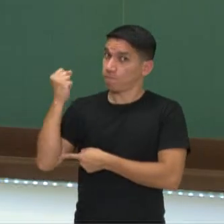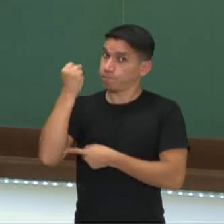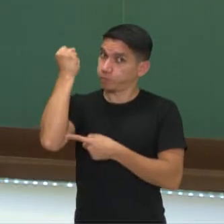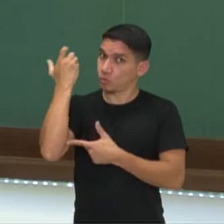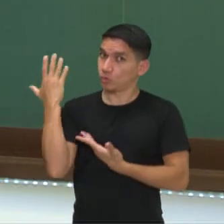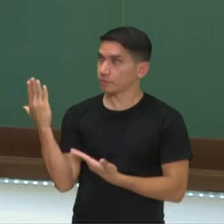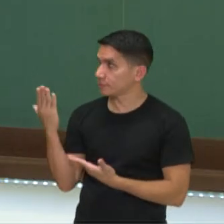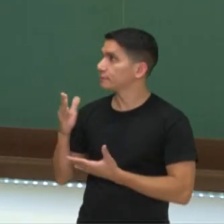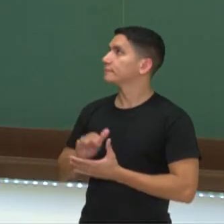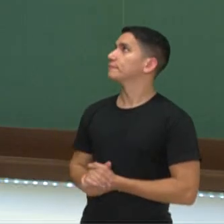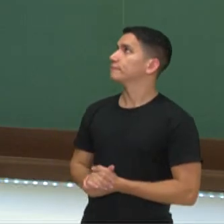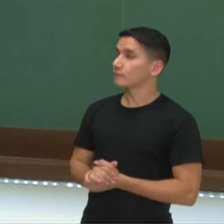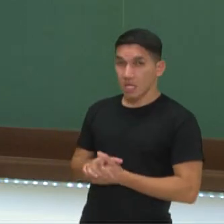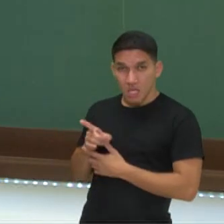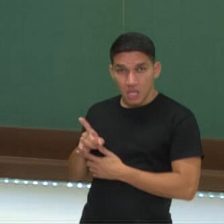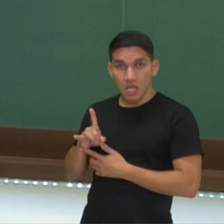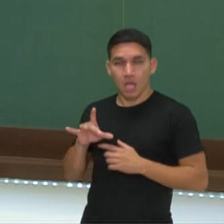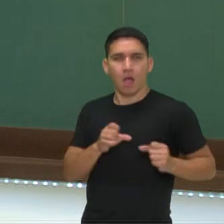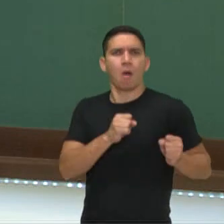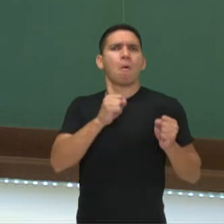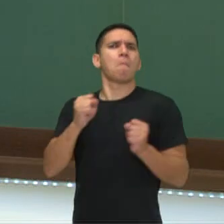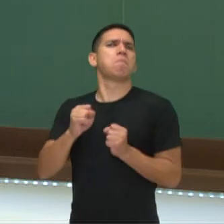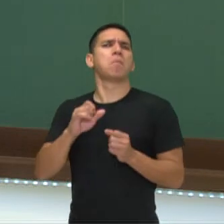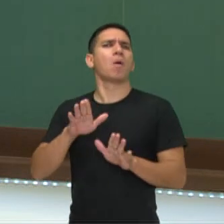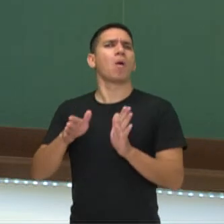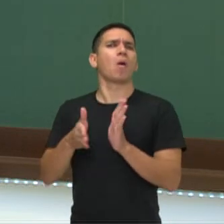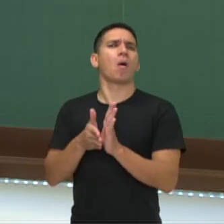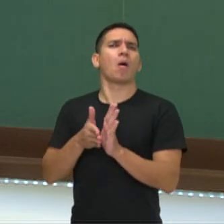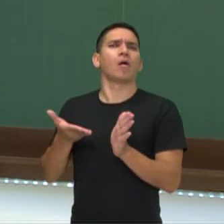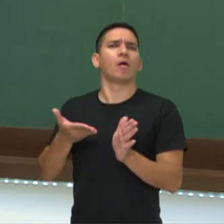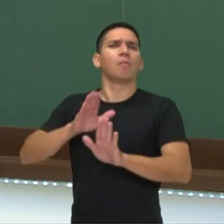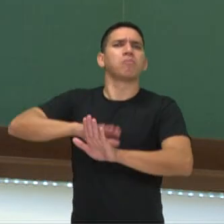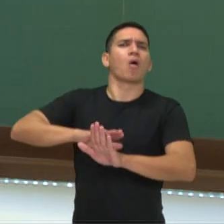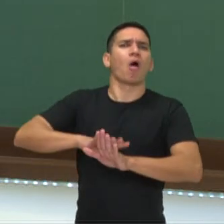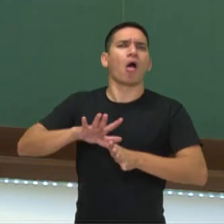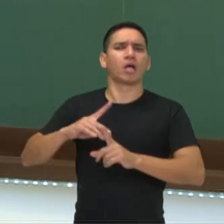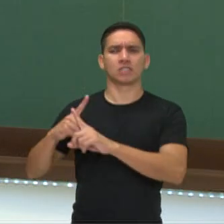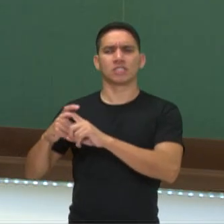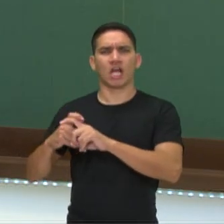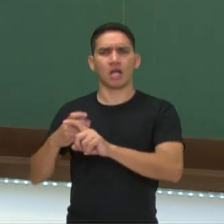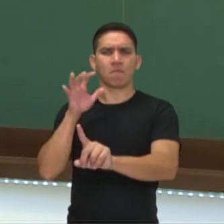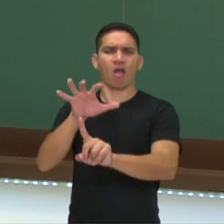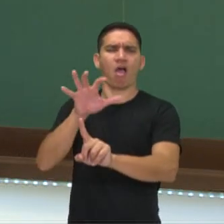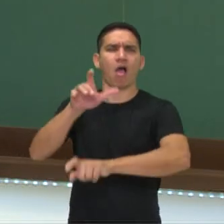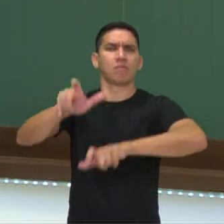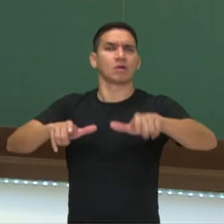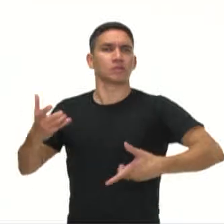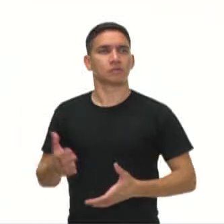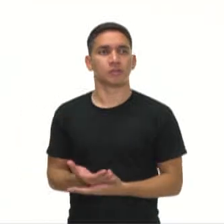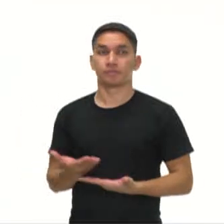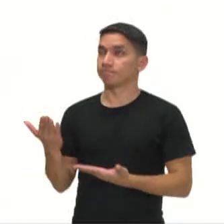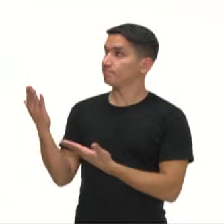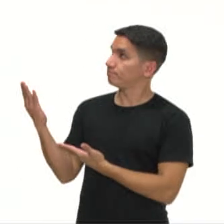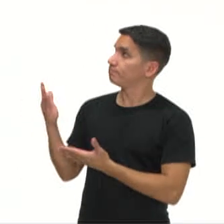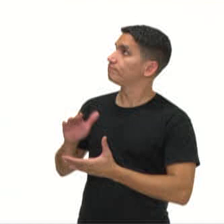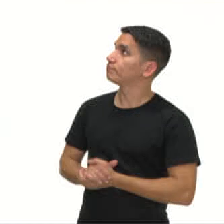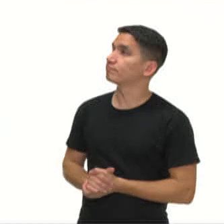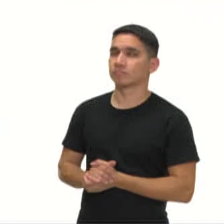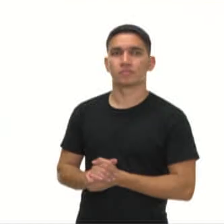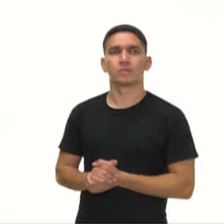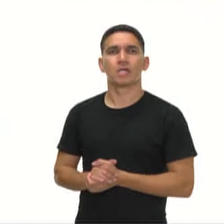forte desse poder do nazismo de convencer as pessoas. Você tem do lado esquerdo